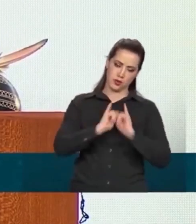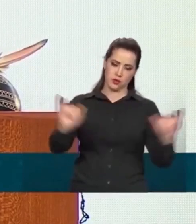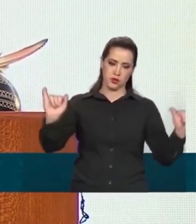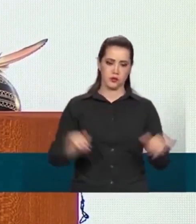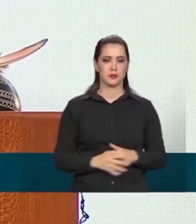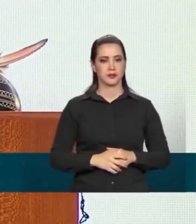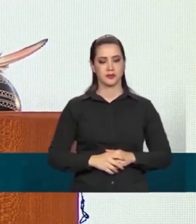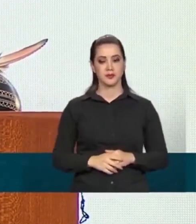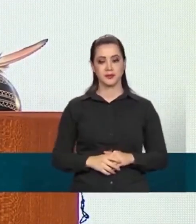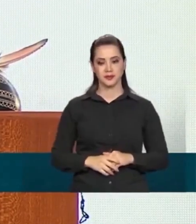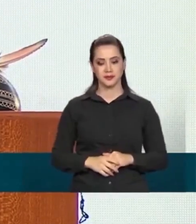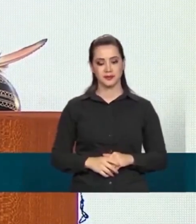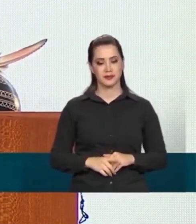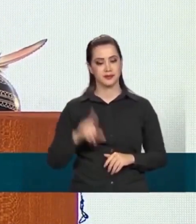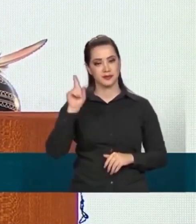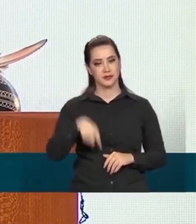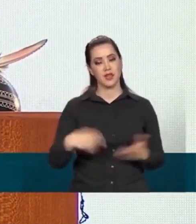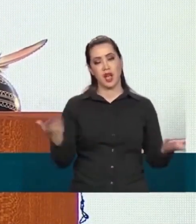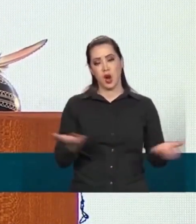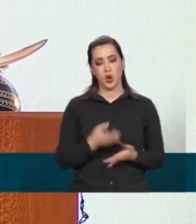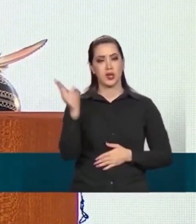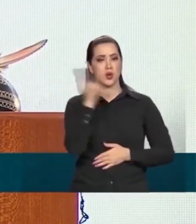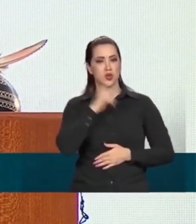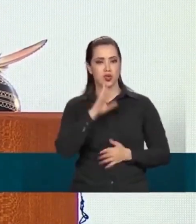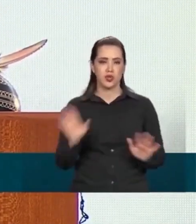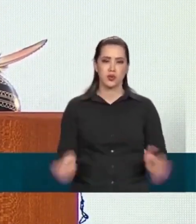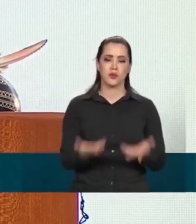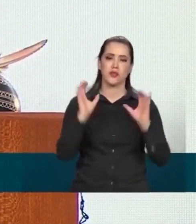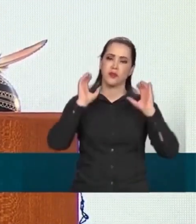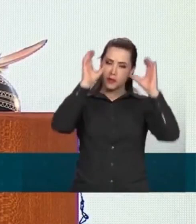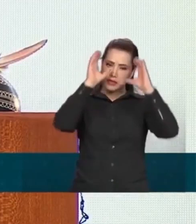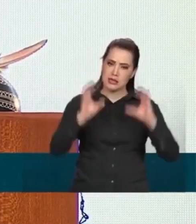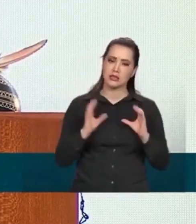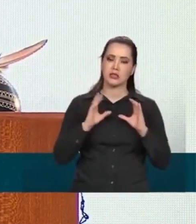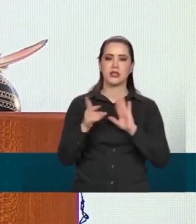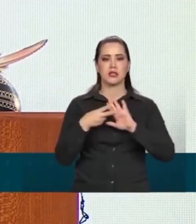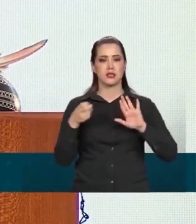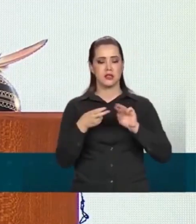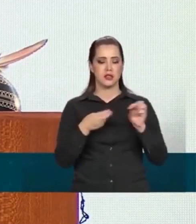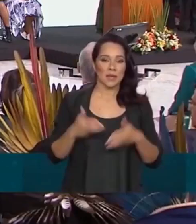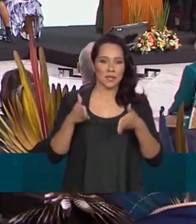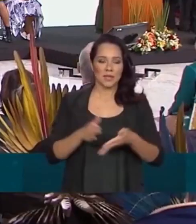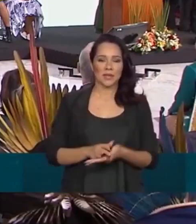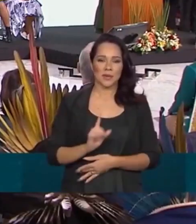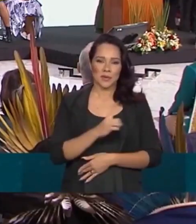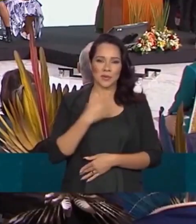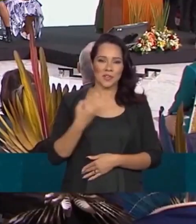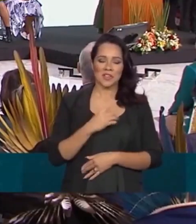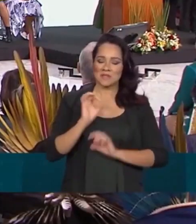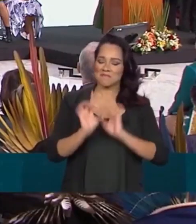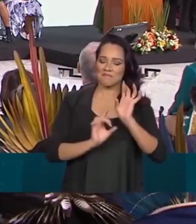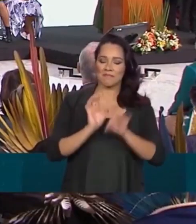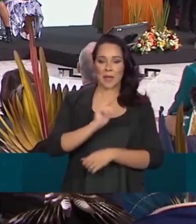e promoção de direitos indígenas e Marcos Xucuru assessor especial da pasta ainda durante